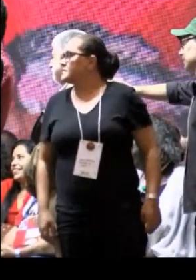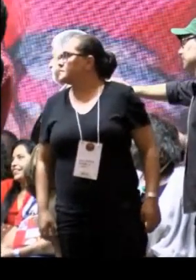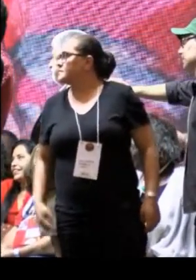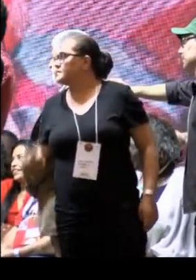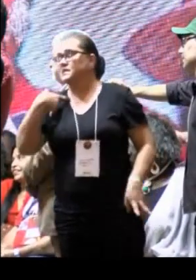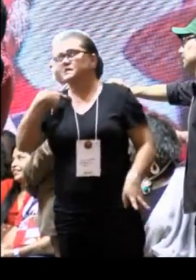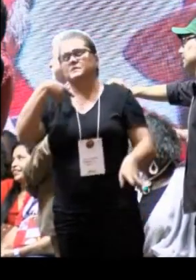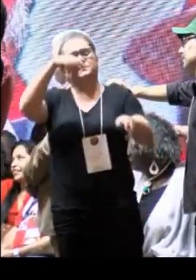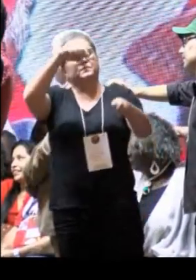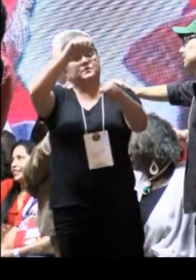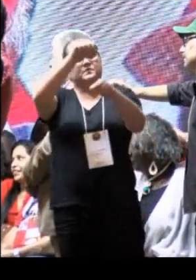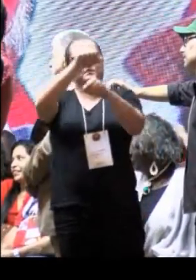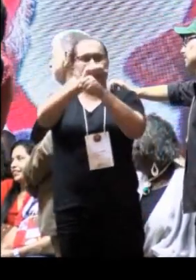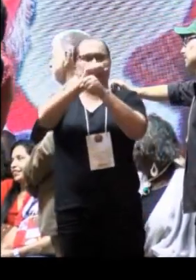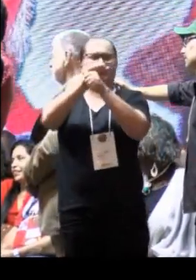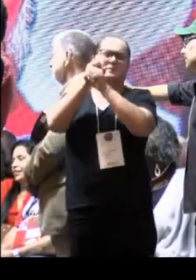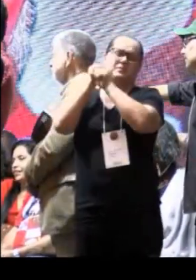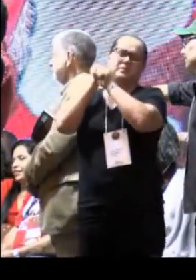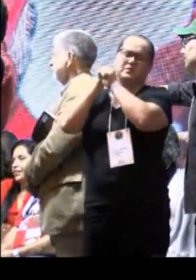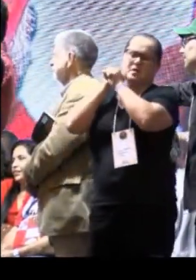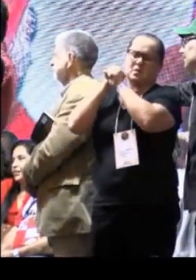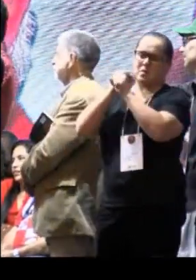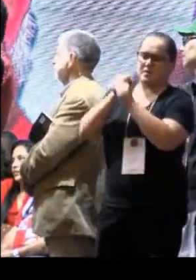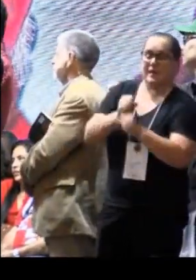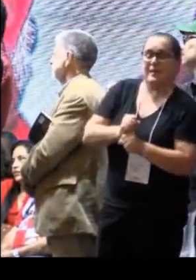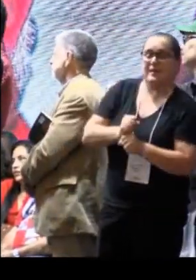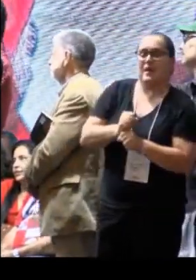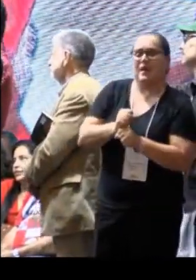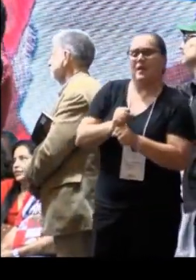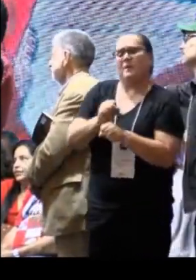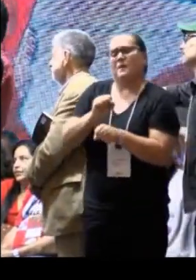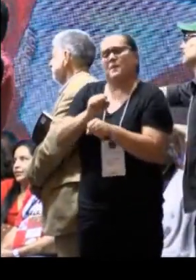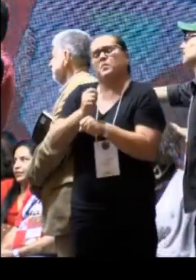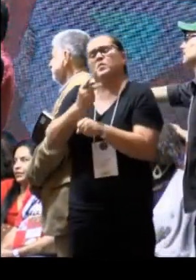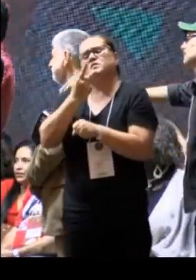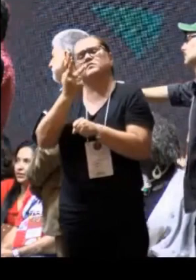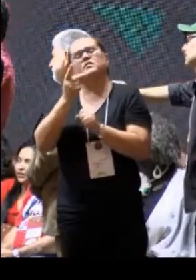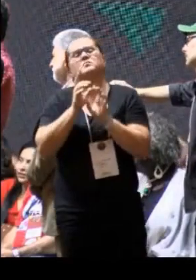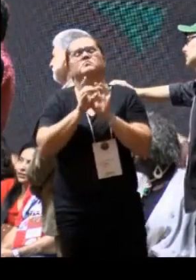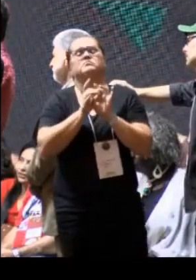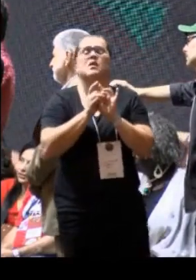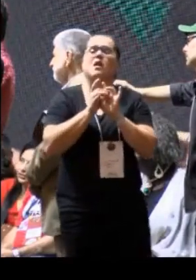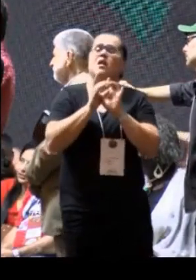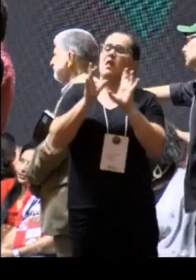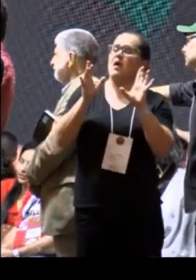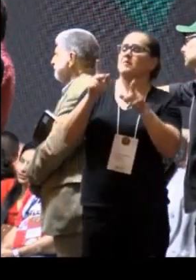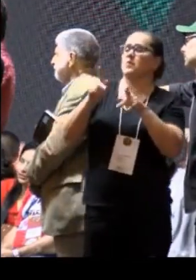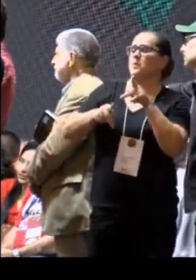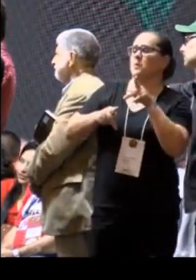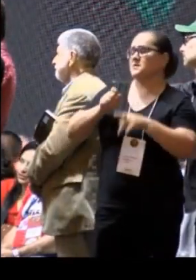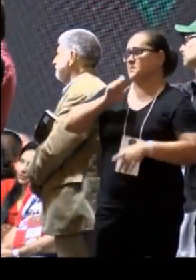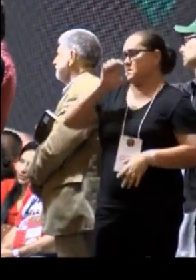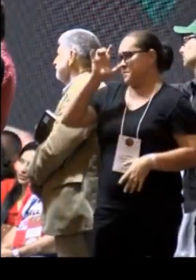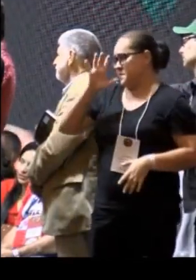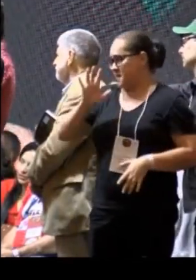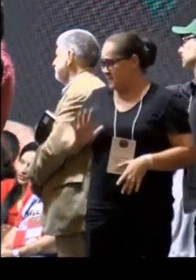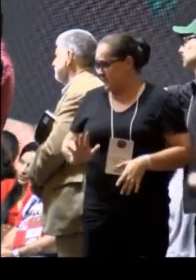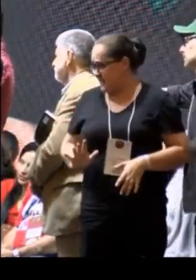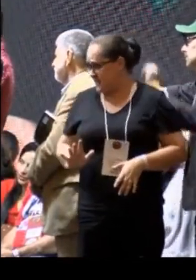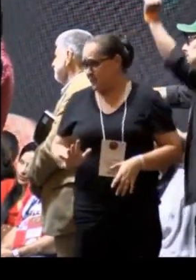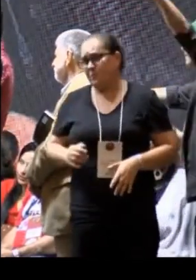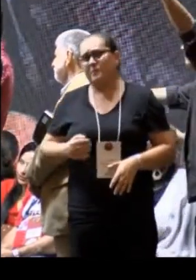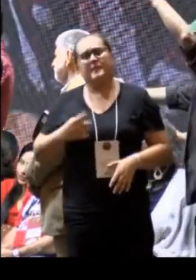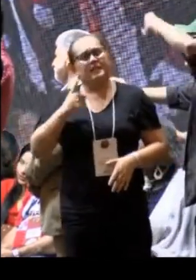Esperei muito tempo para poder falar livremente ao povo brasileiro. Esse